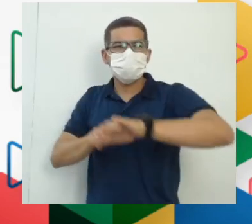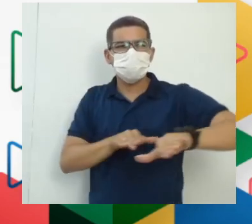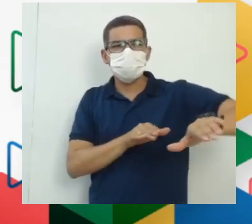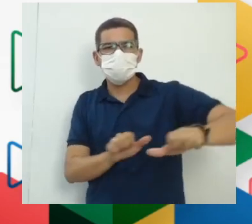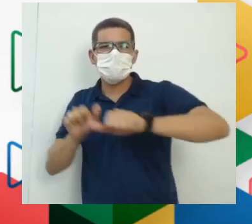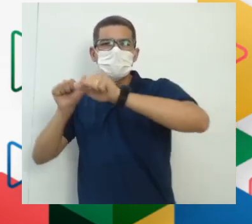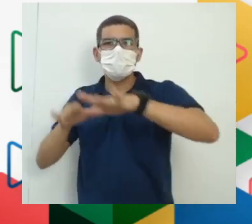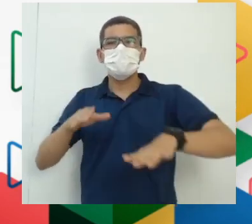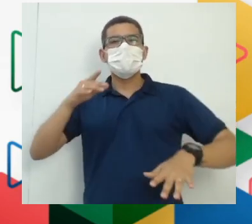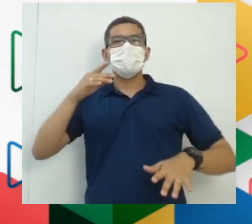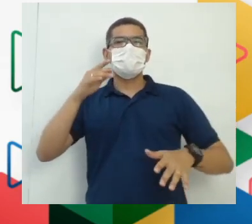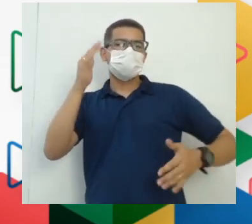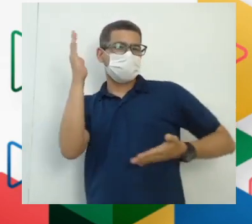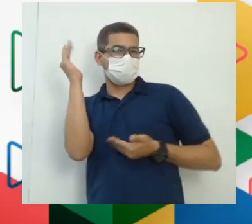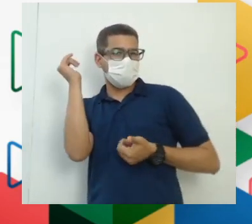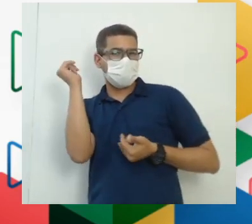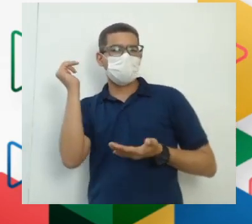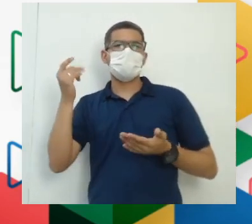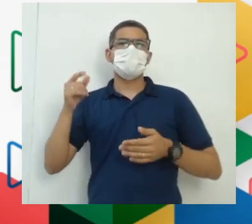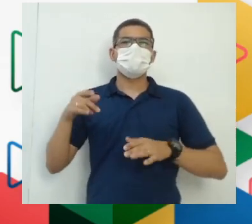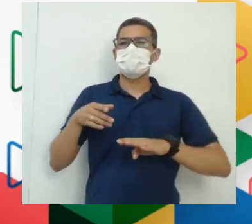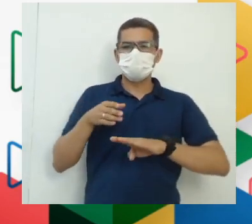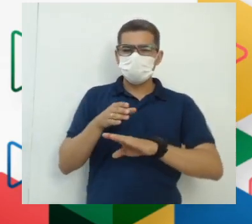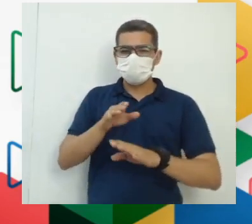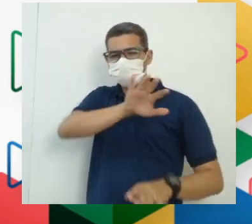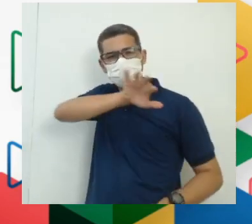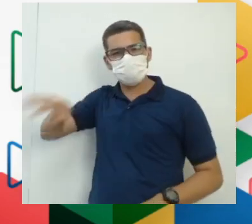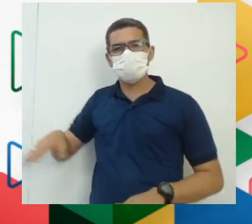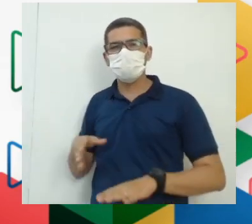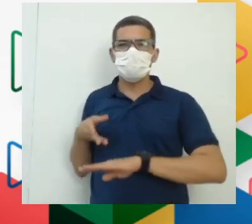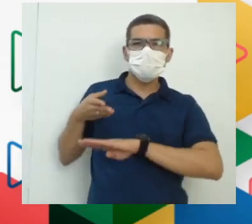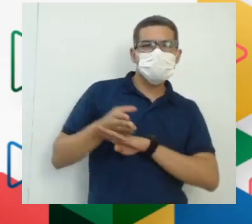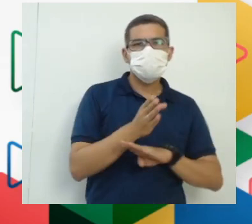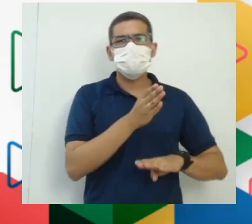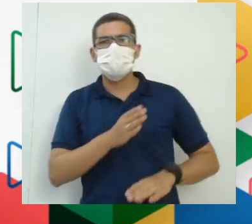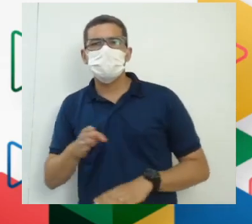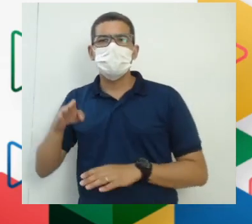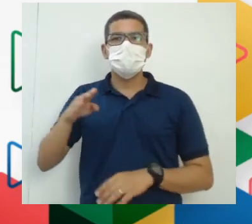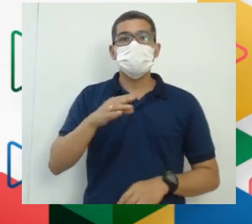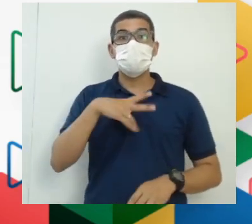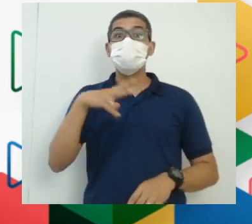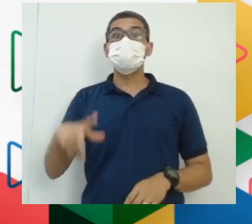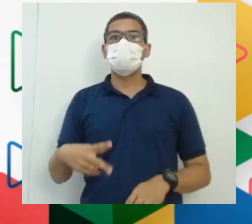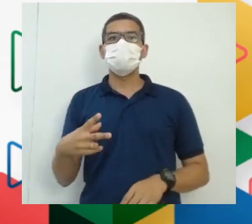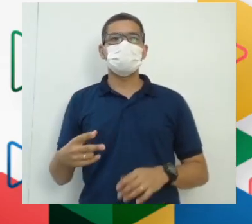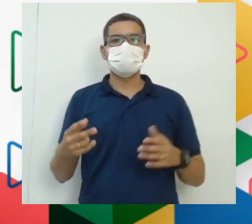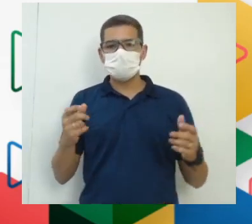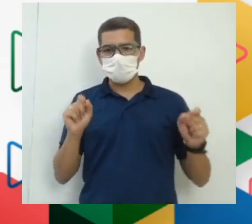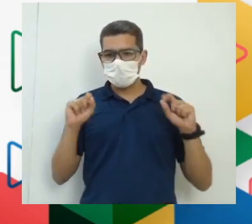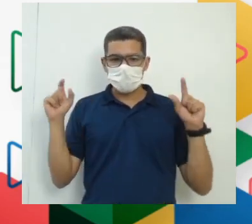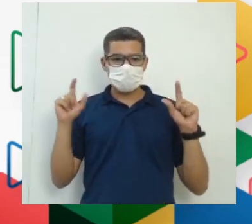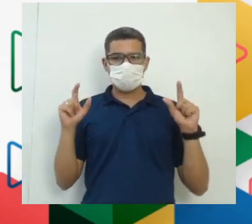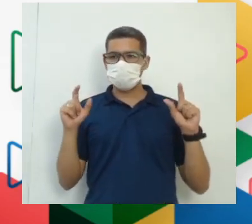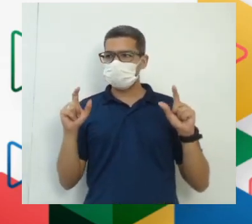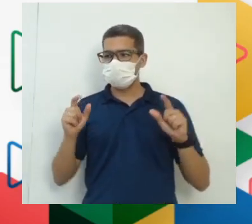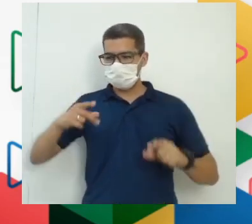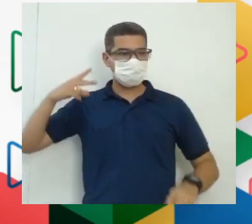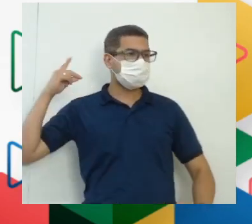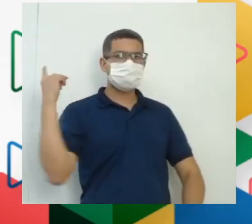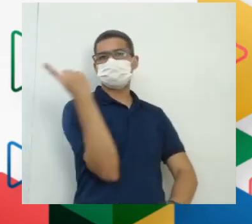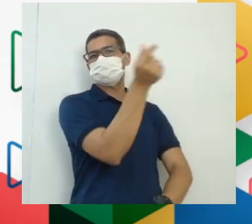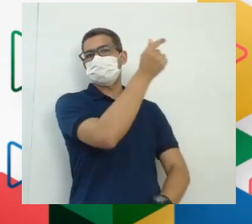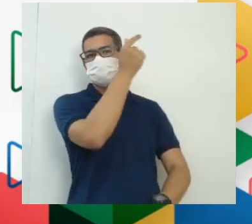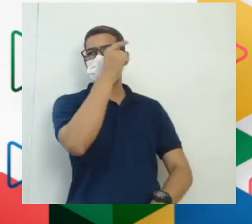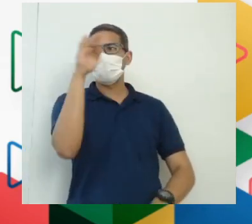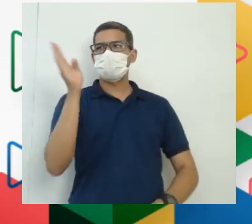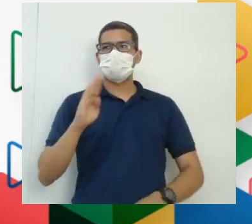Espanha, que não tinha nada a ver, e chegando a o território. O que é que a família real portuguesa fez? Botou a marcha, arrastou a chinela e veio-se